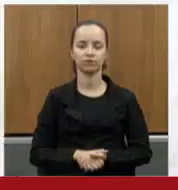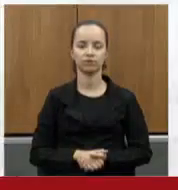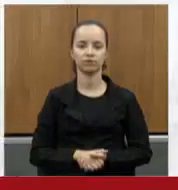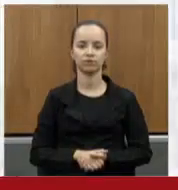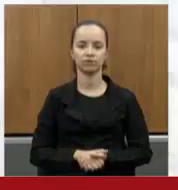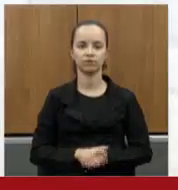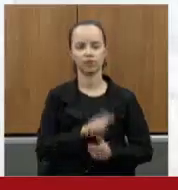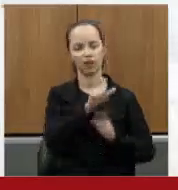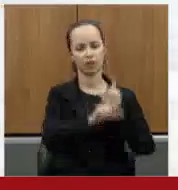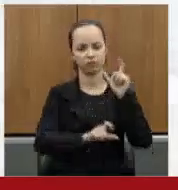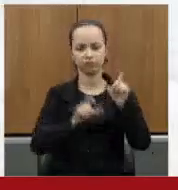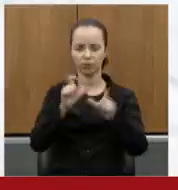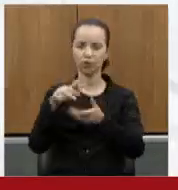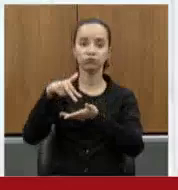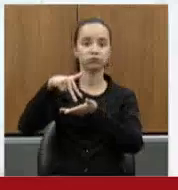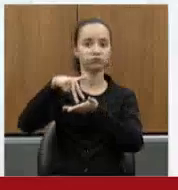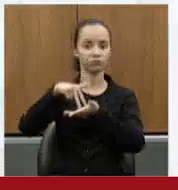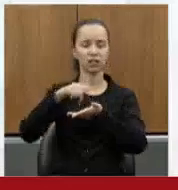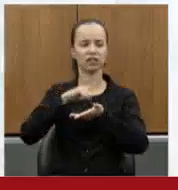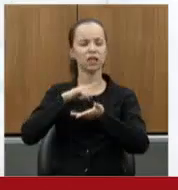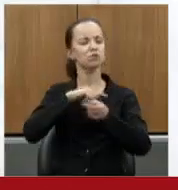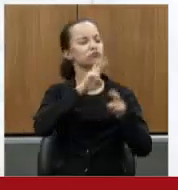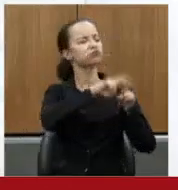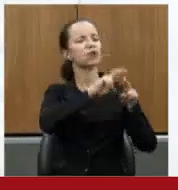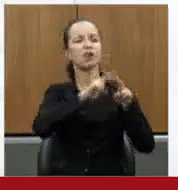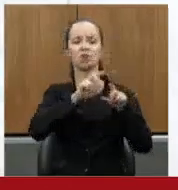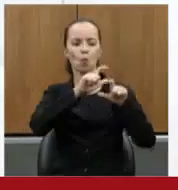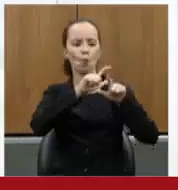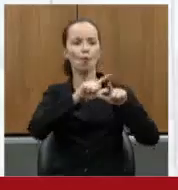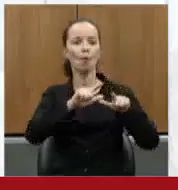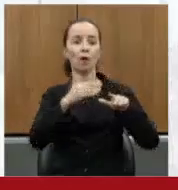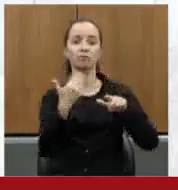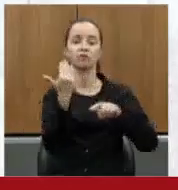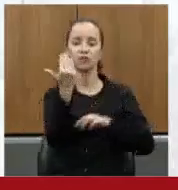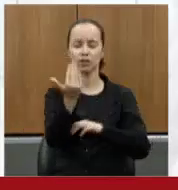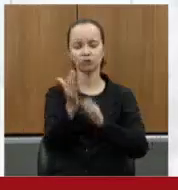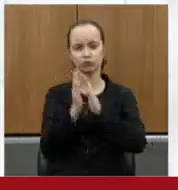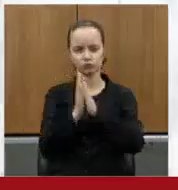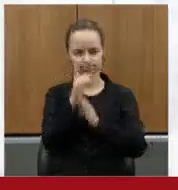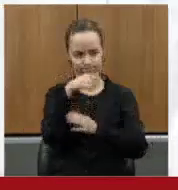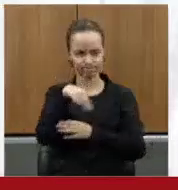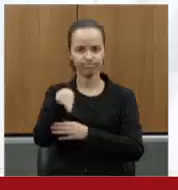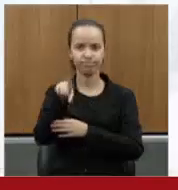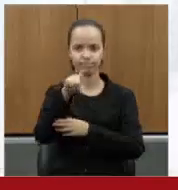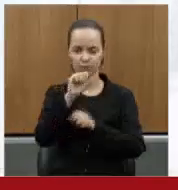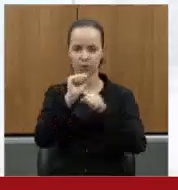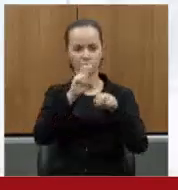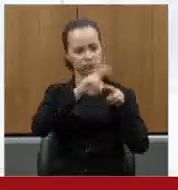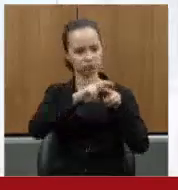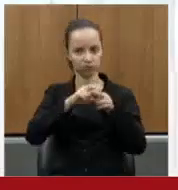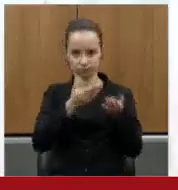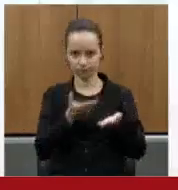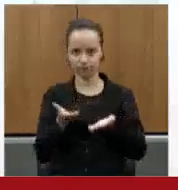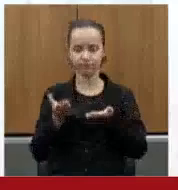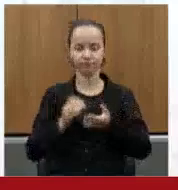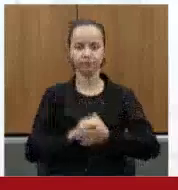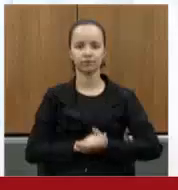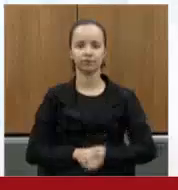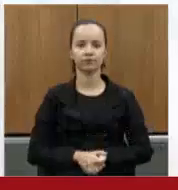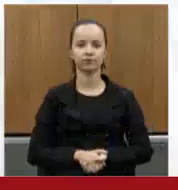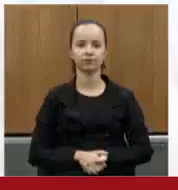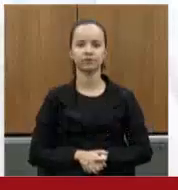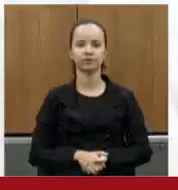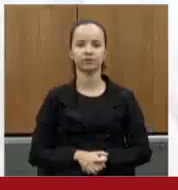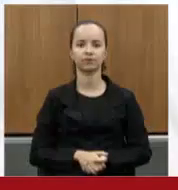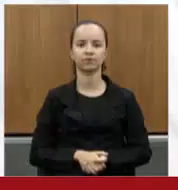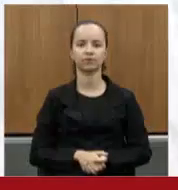As pessoas que estão em pé, temos vários lugares aqui à frente, por gentileza, queiram ocupar esses lugares.